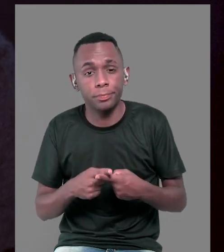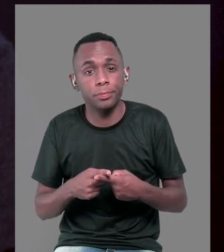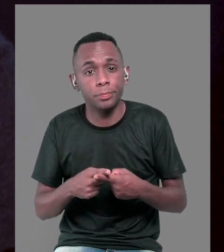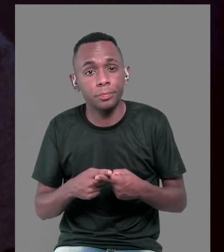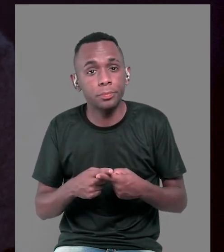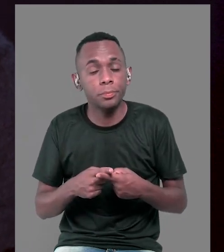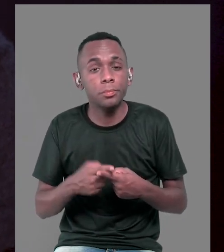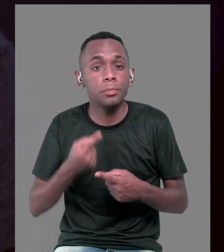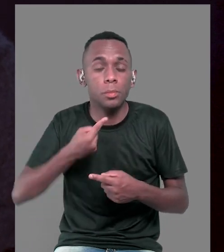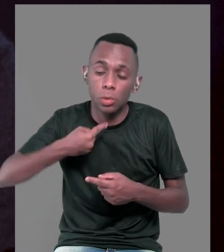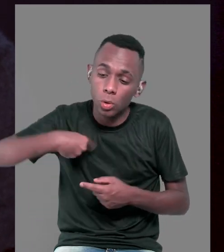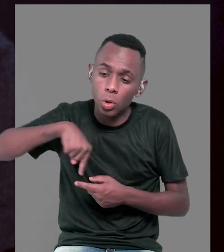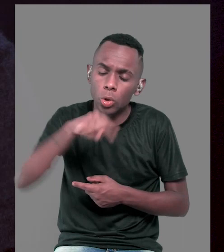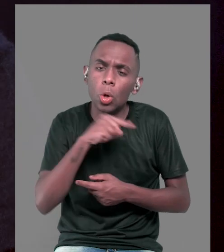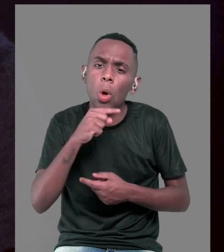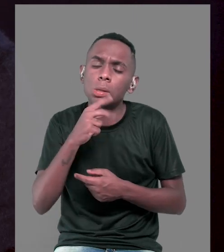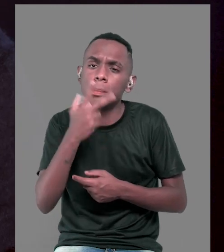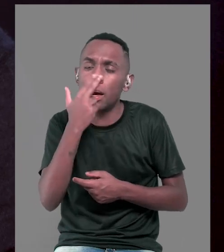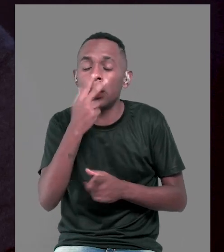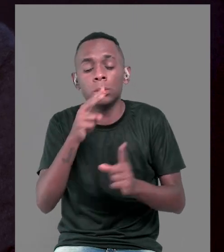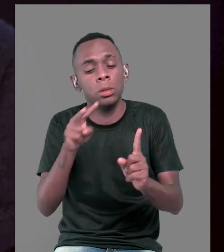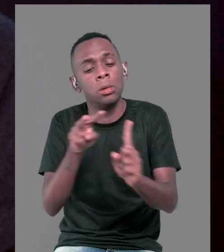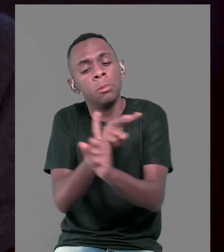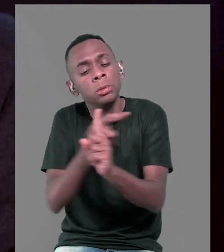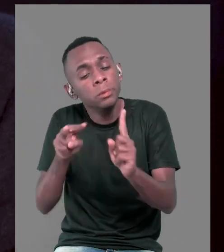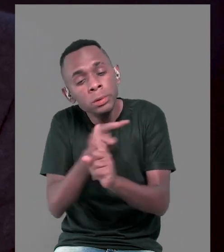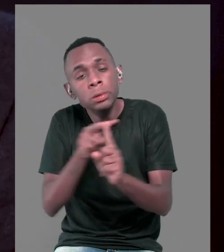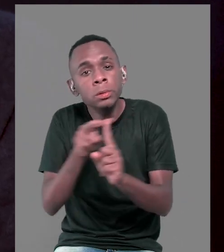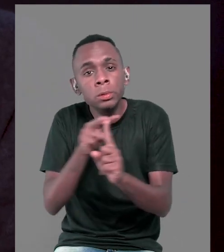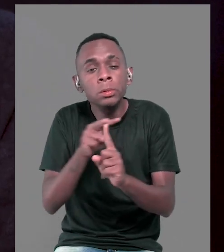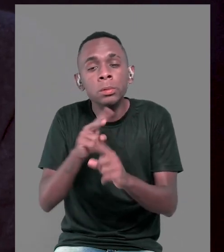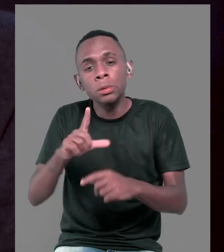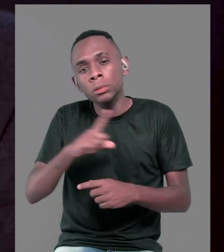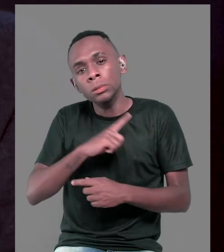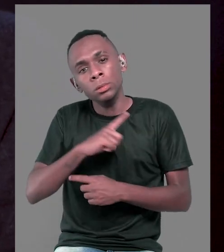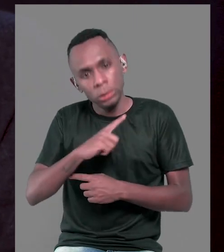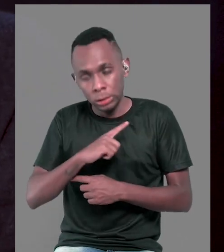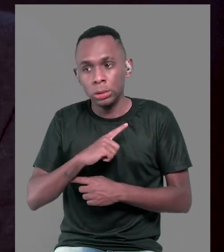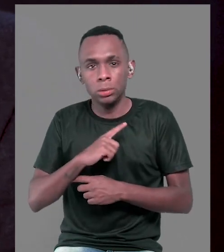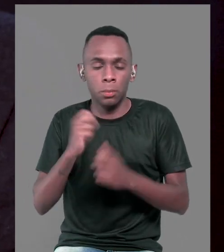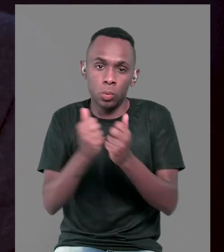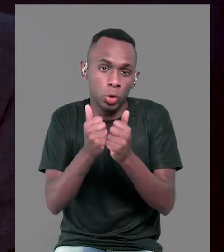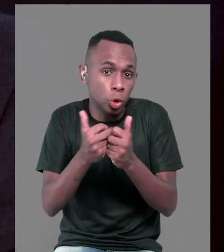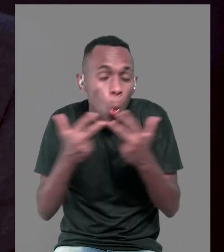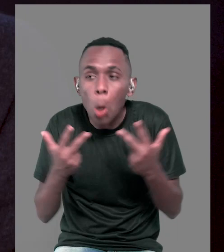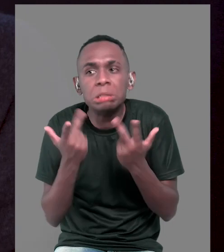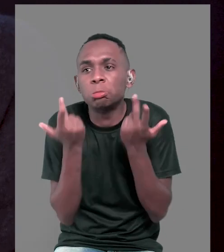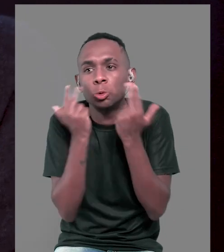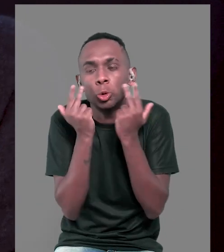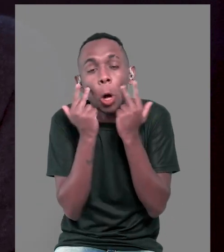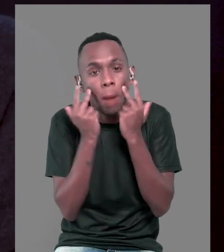deixa uma impressão de que haveria algo de